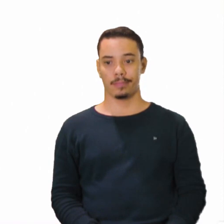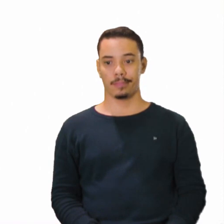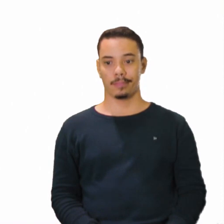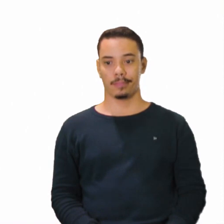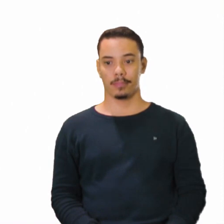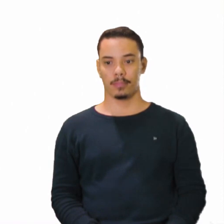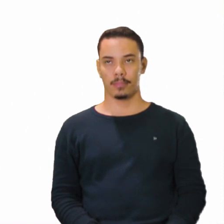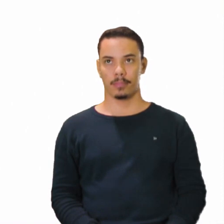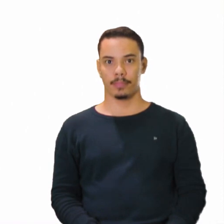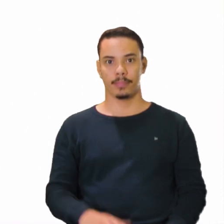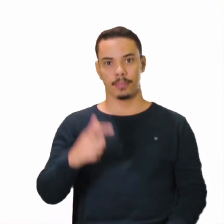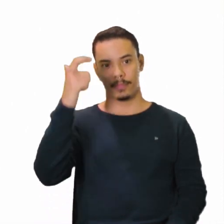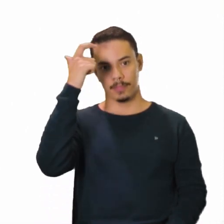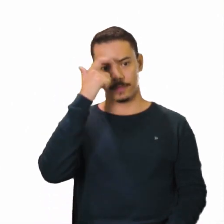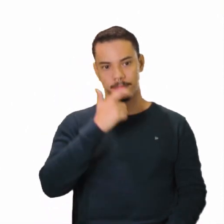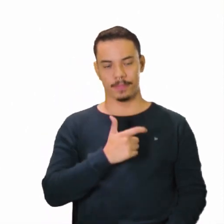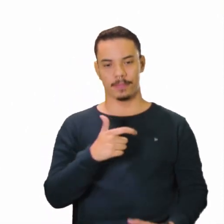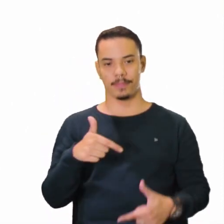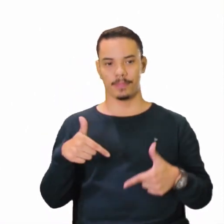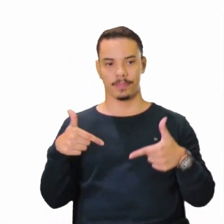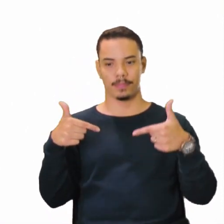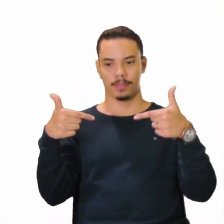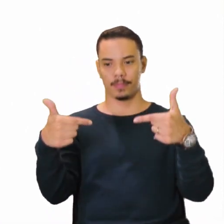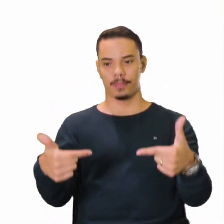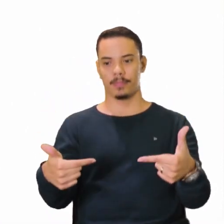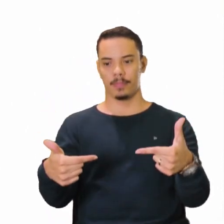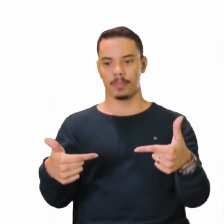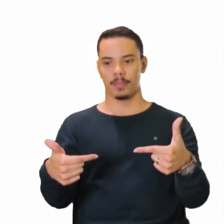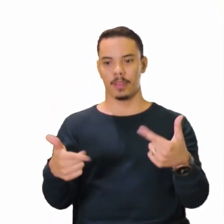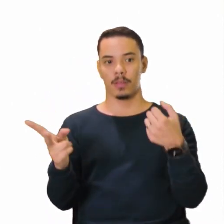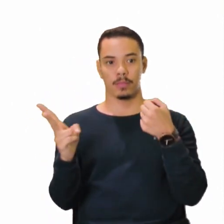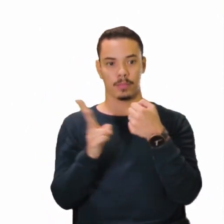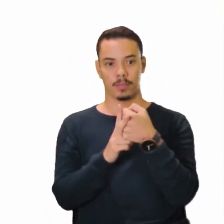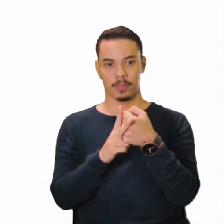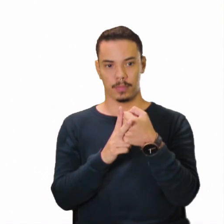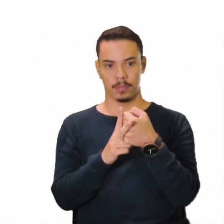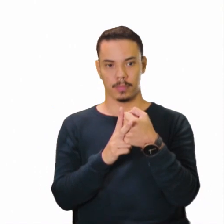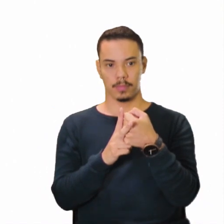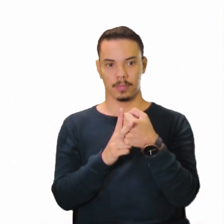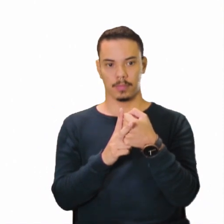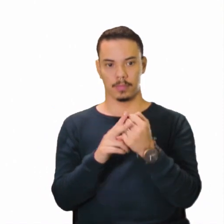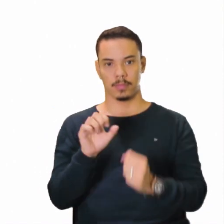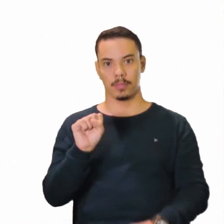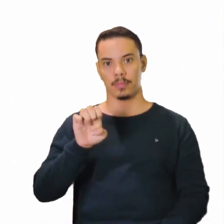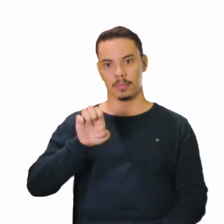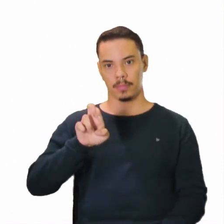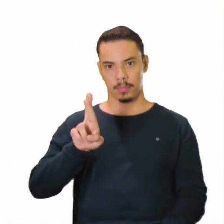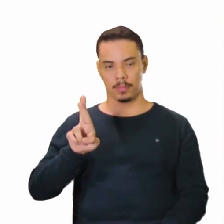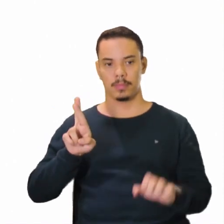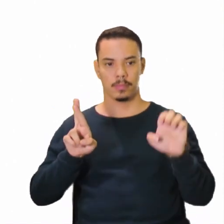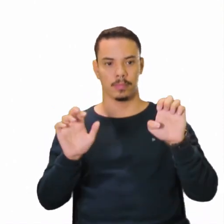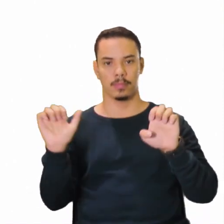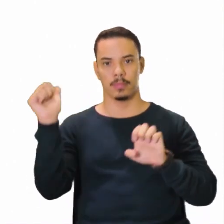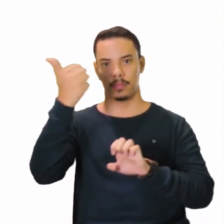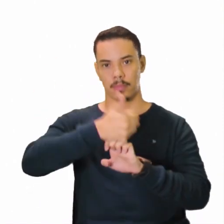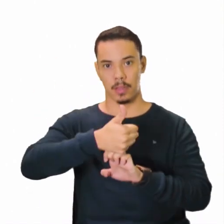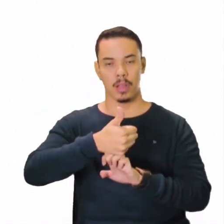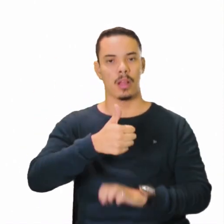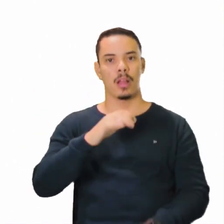verbo? É o verbo ser, aí ele está conjugado, certo? Segundo exemplo, Carlos